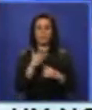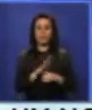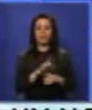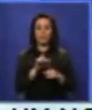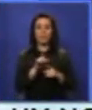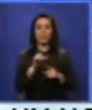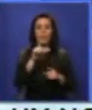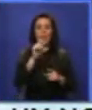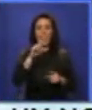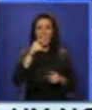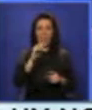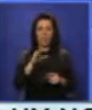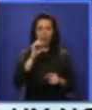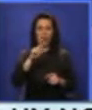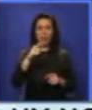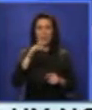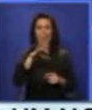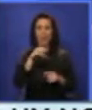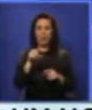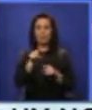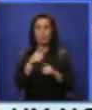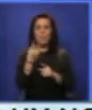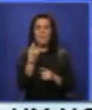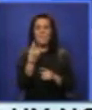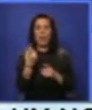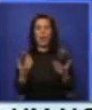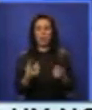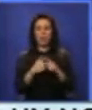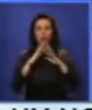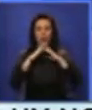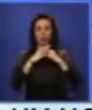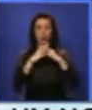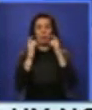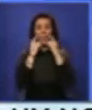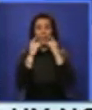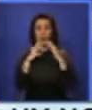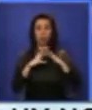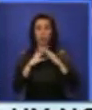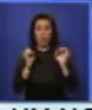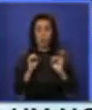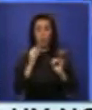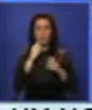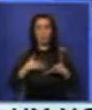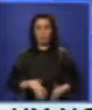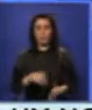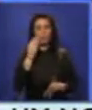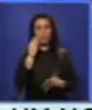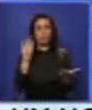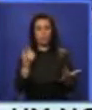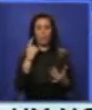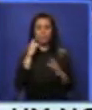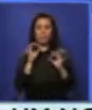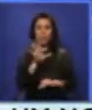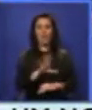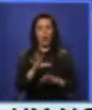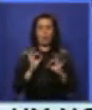lentes de contacto, em que o que nós vemos aqui é que havia uma falta de estrutura dentária, de nascença, neste caso, o dente tinha mesmo